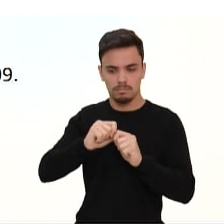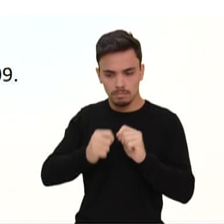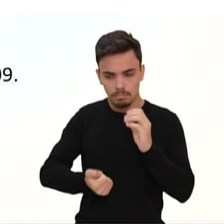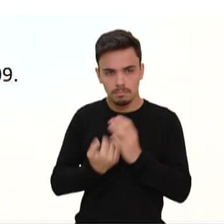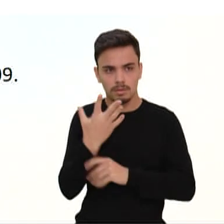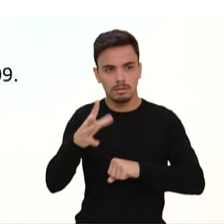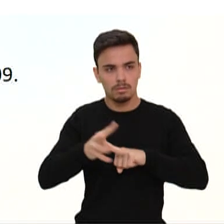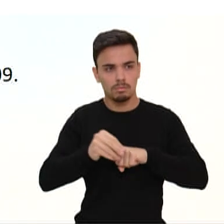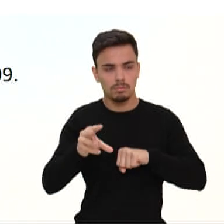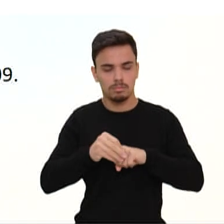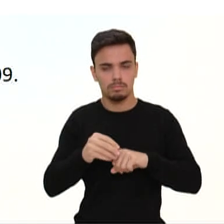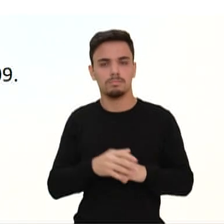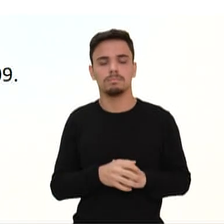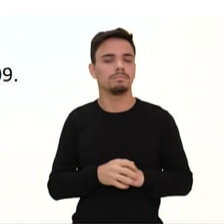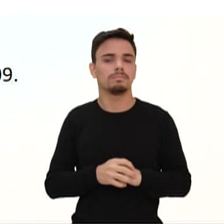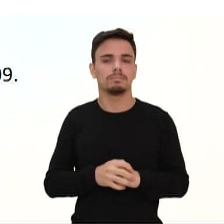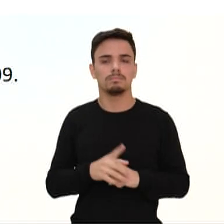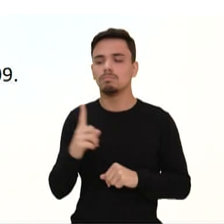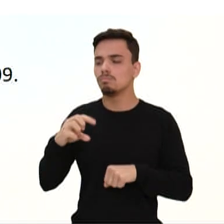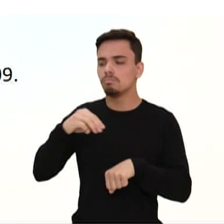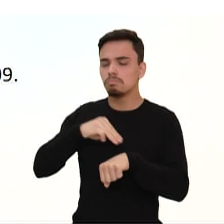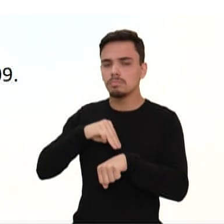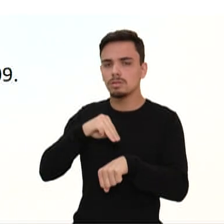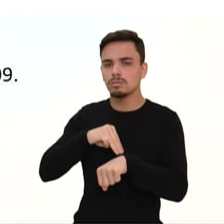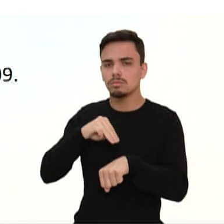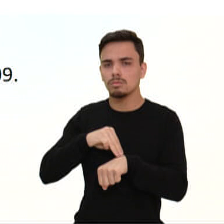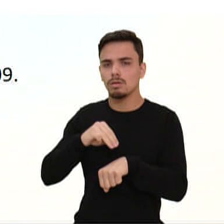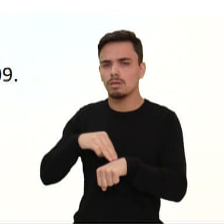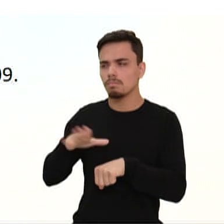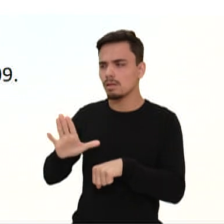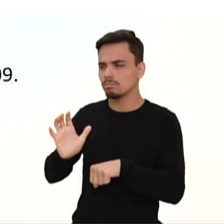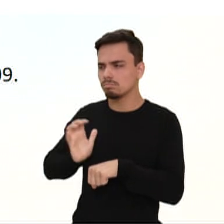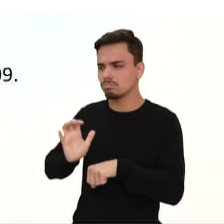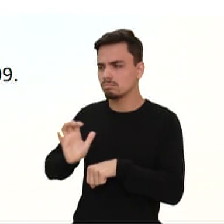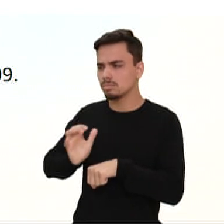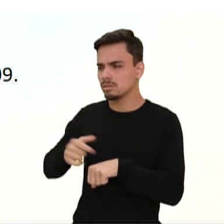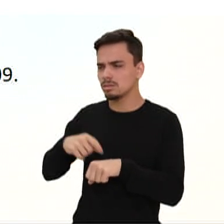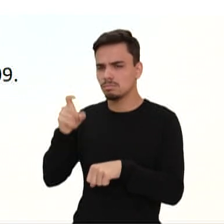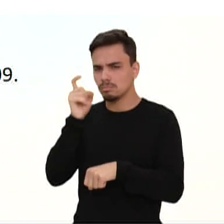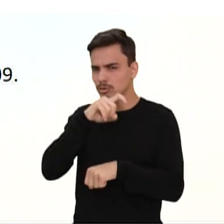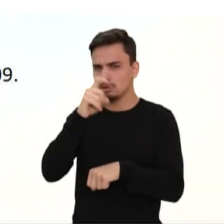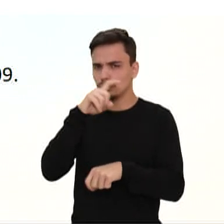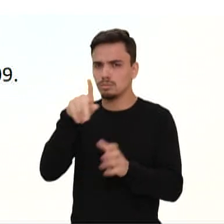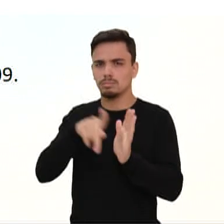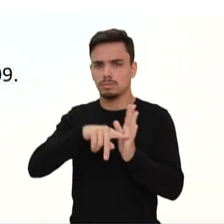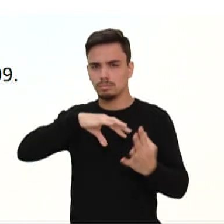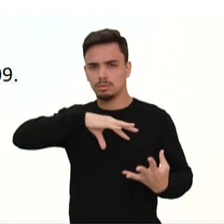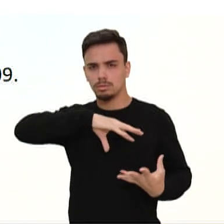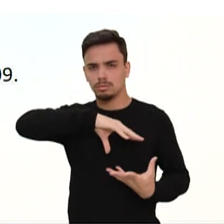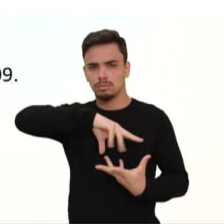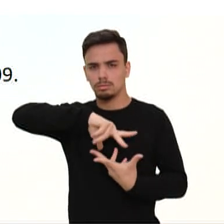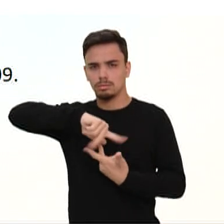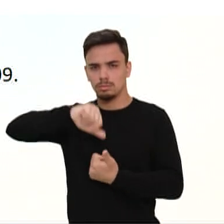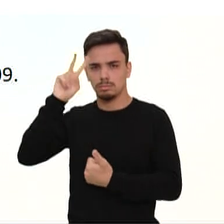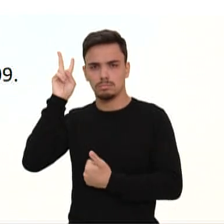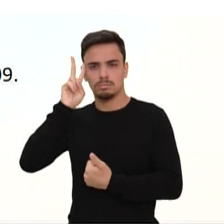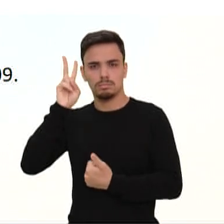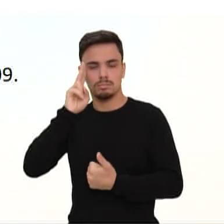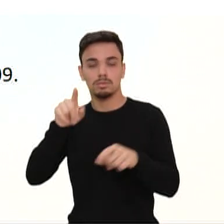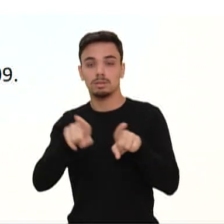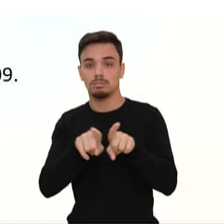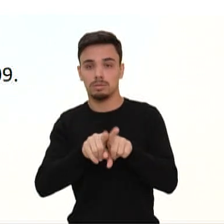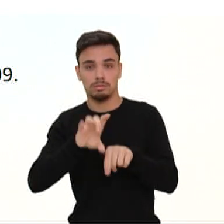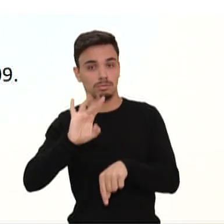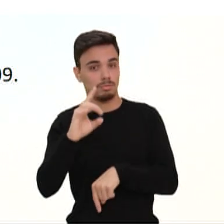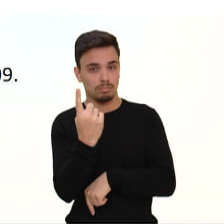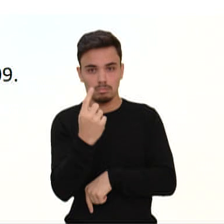conhecimento. Foi o minuto mais soberbo e mais mentiroso da história universal, mas também foi somente um